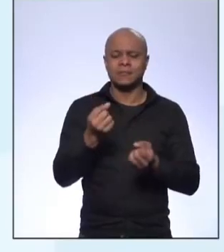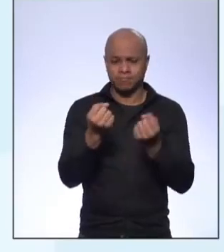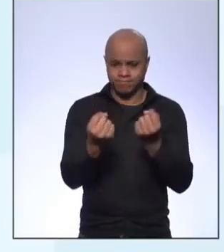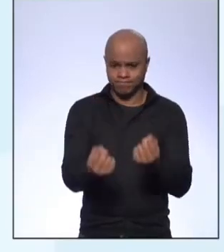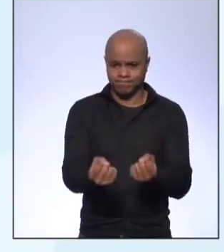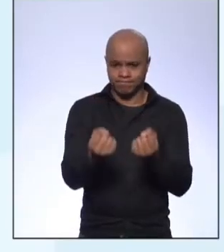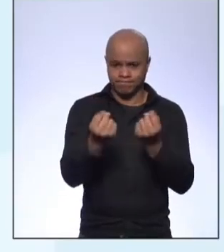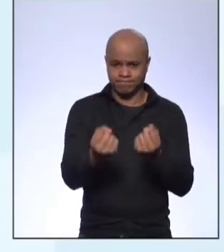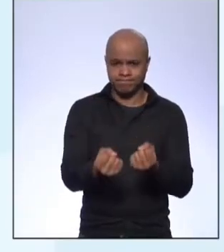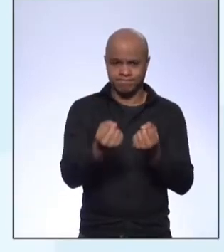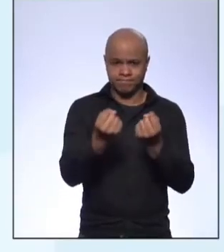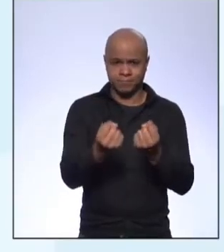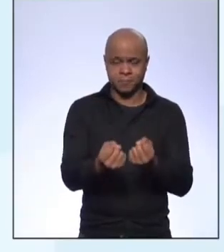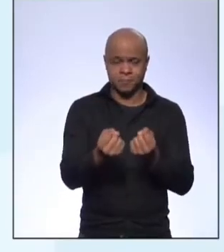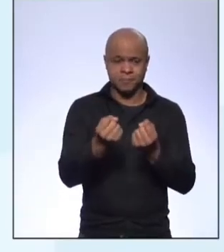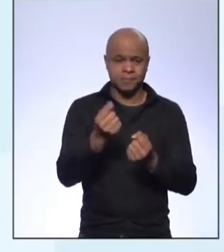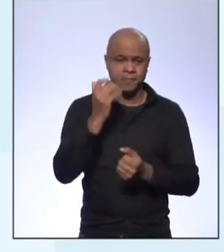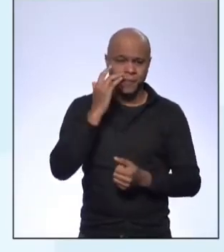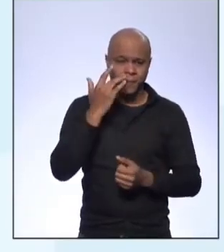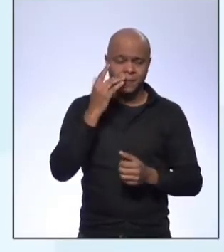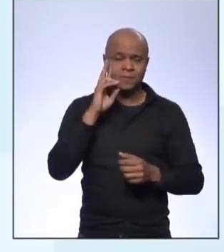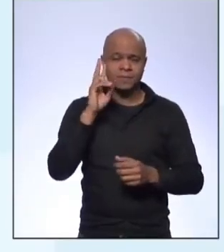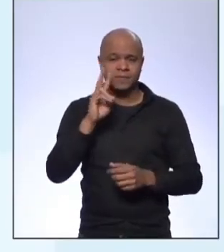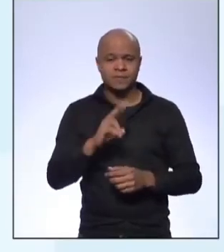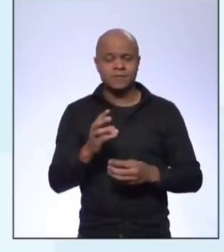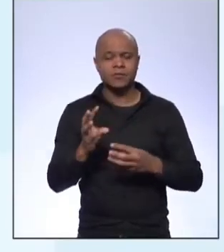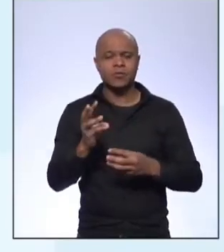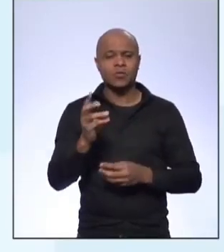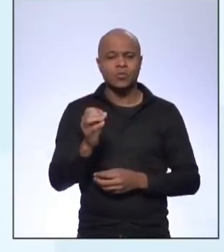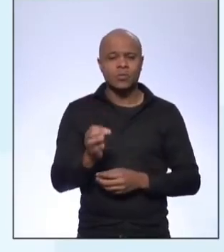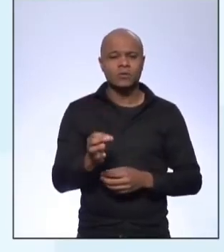pesagem, né, do ouro, tá? Essa